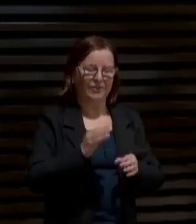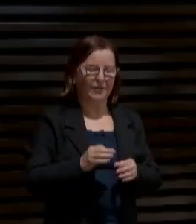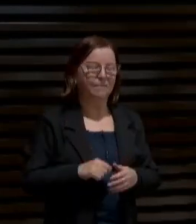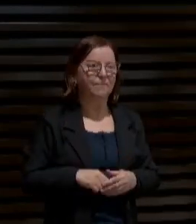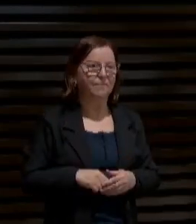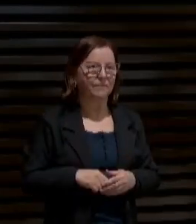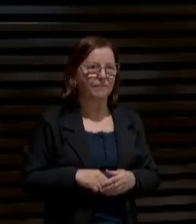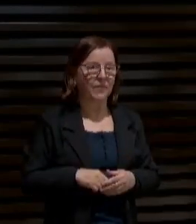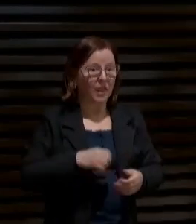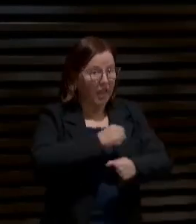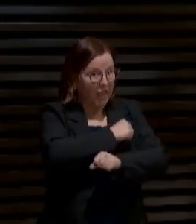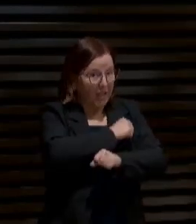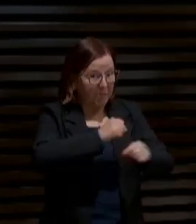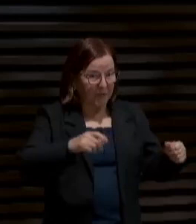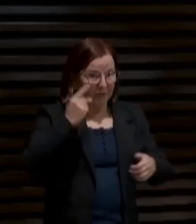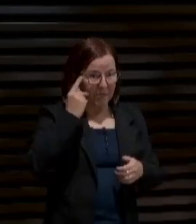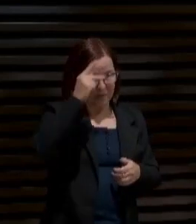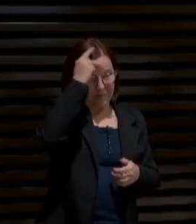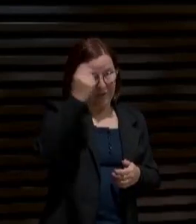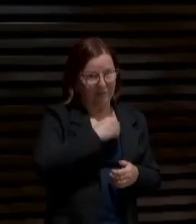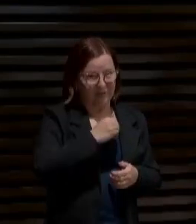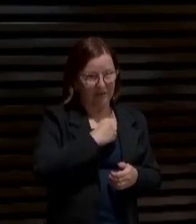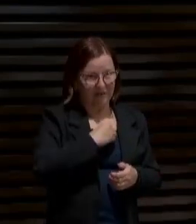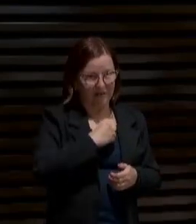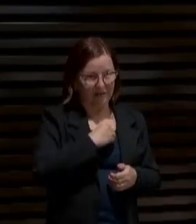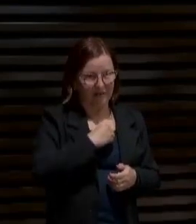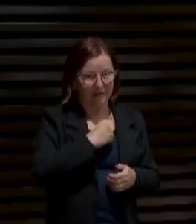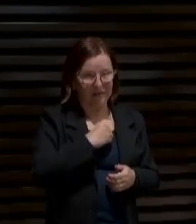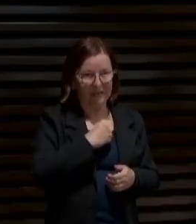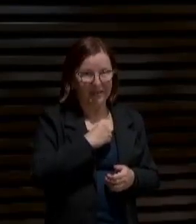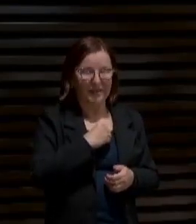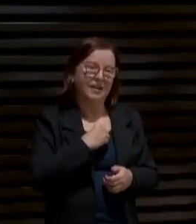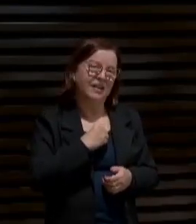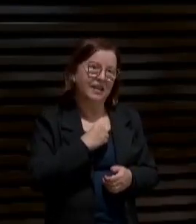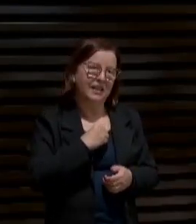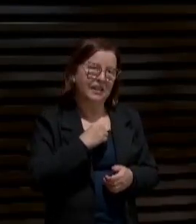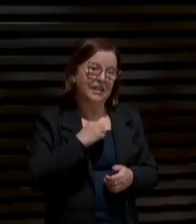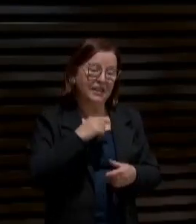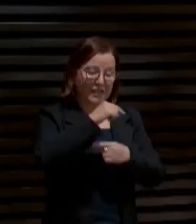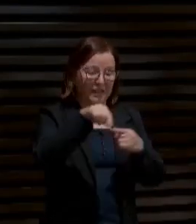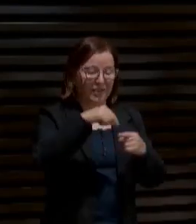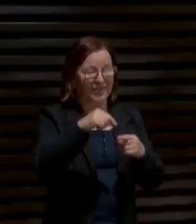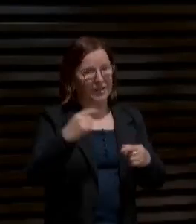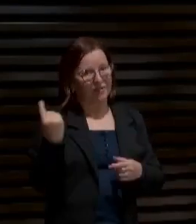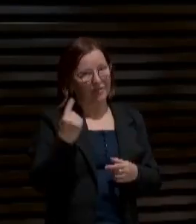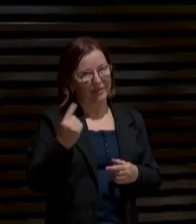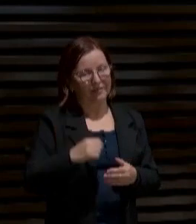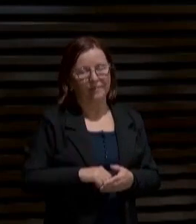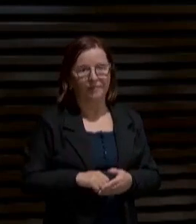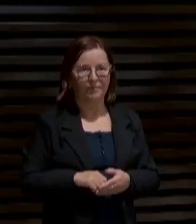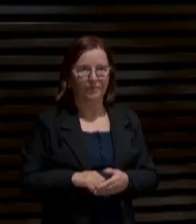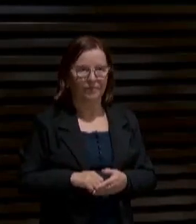produzir obras de santificação é impossível meu irmão se você tem um tentado para